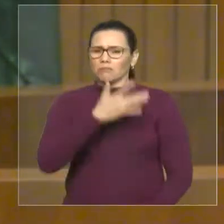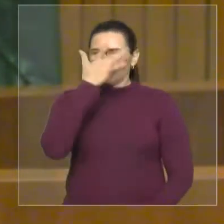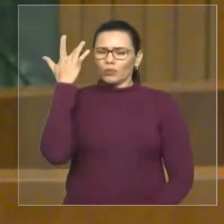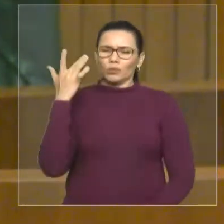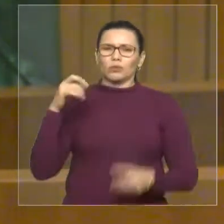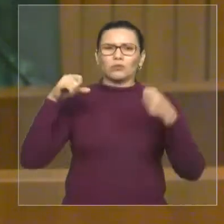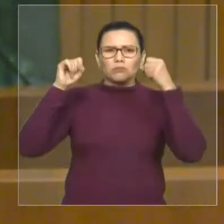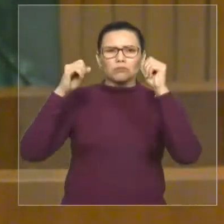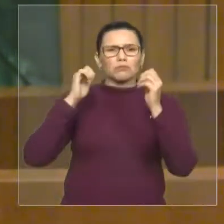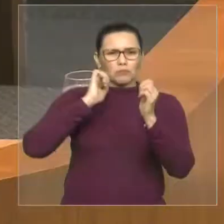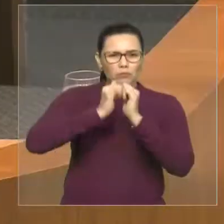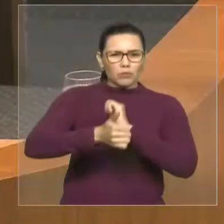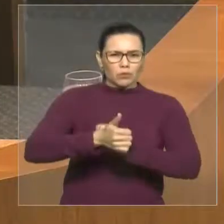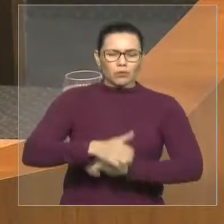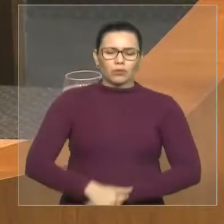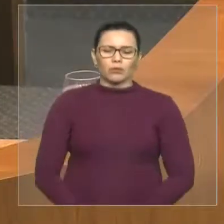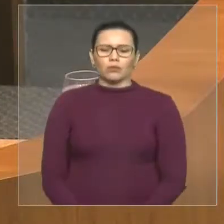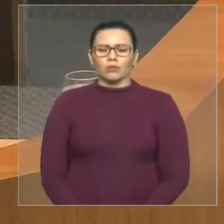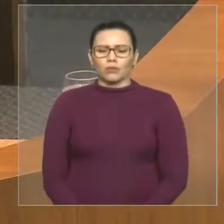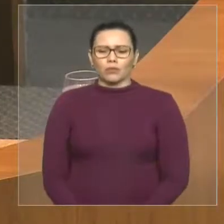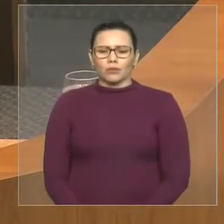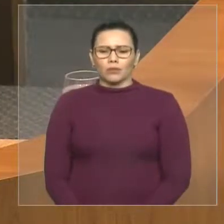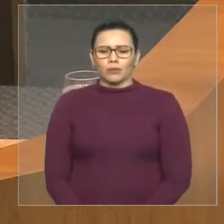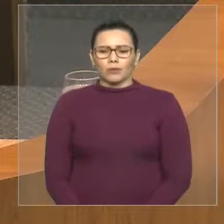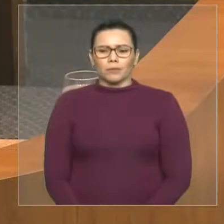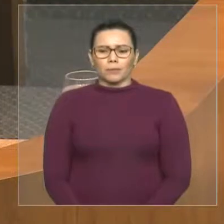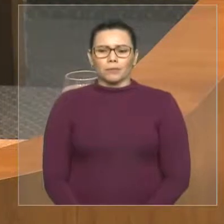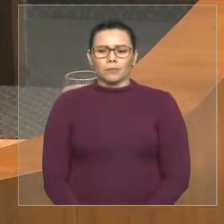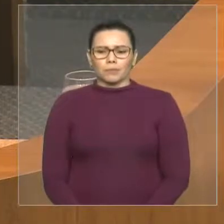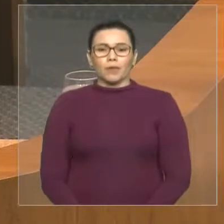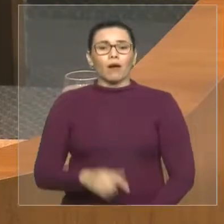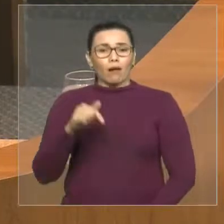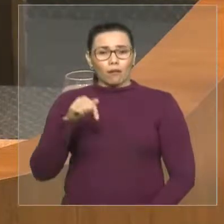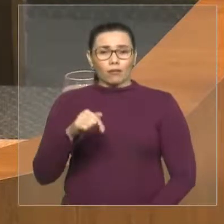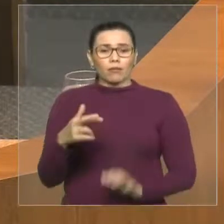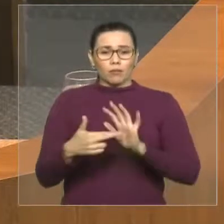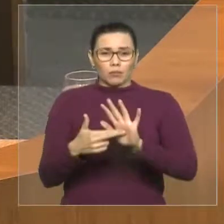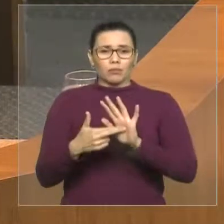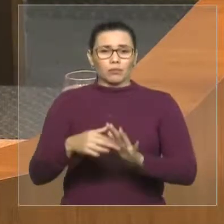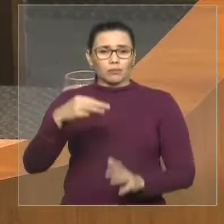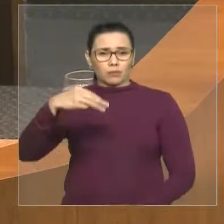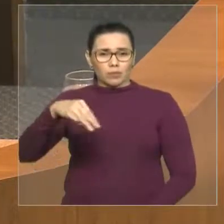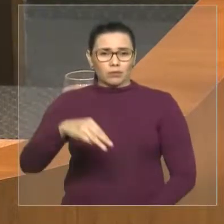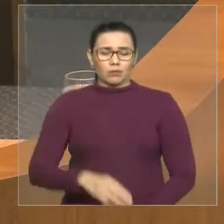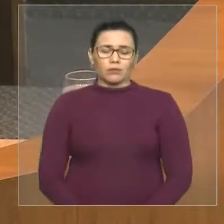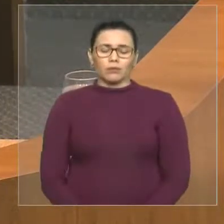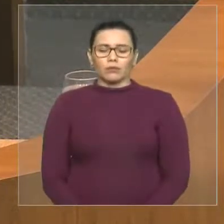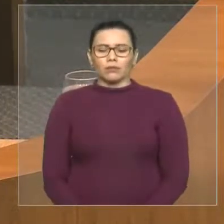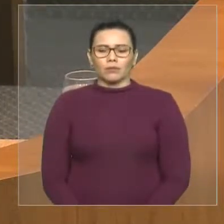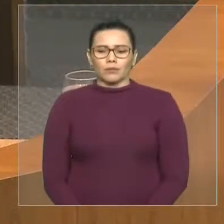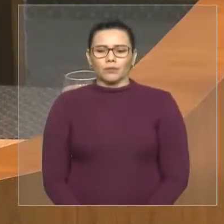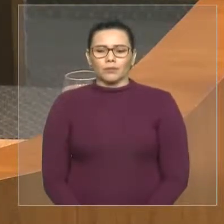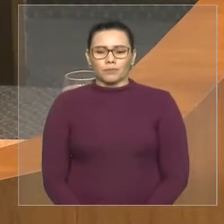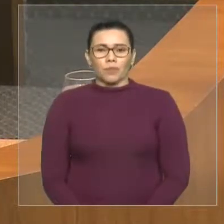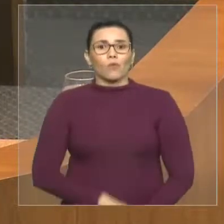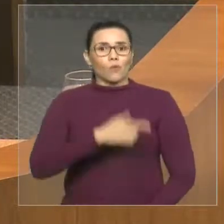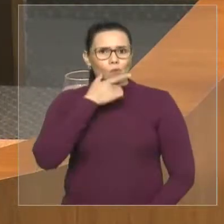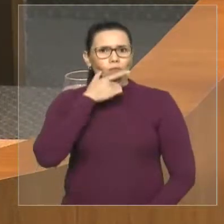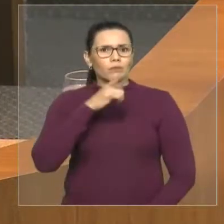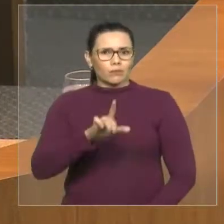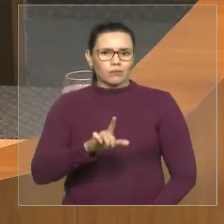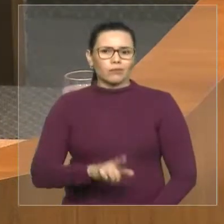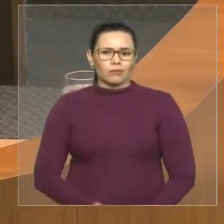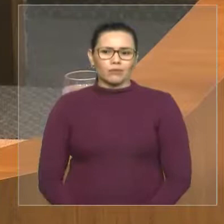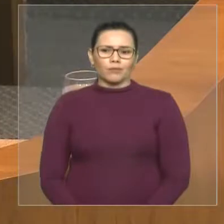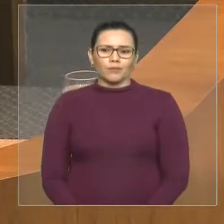nesse evento esportivo. Atletas esses que participaram, garantiram resultados, e